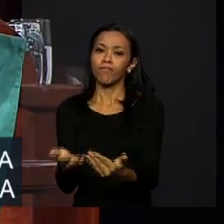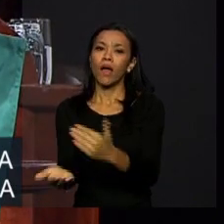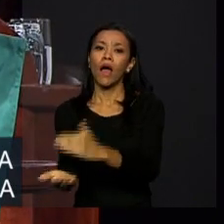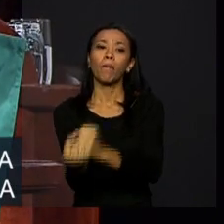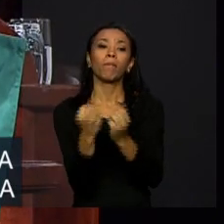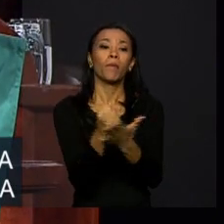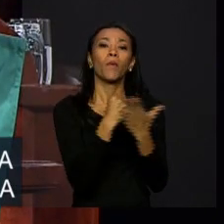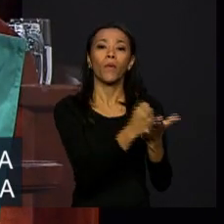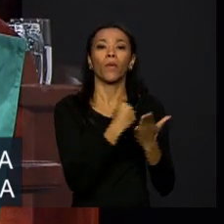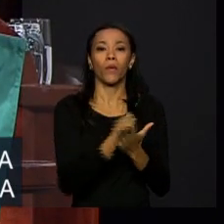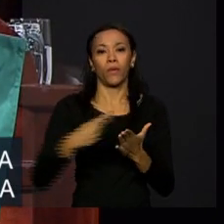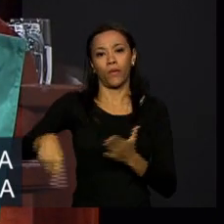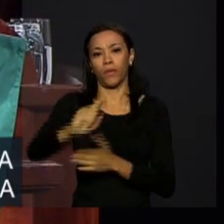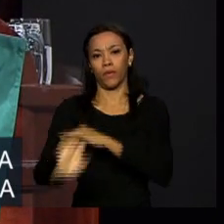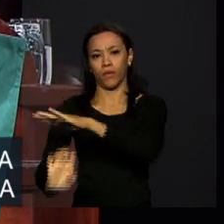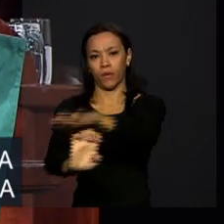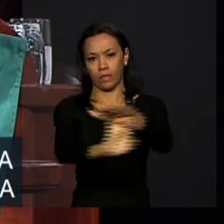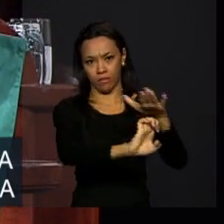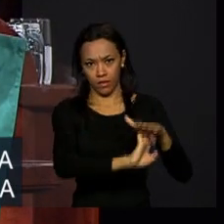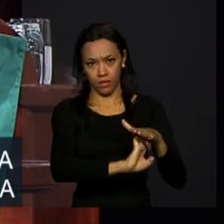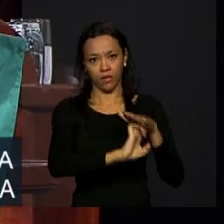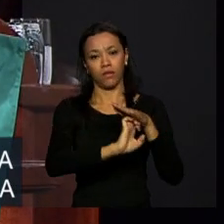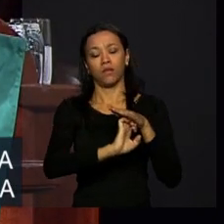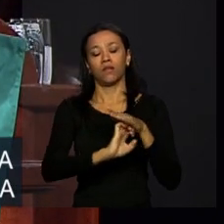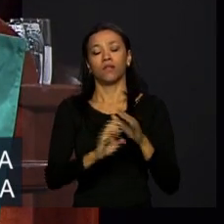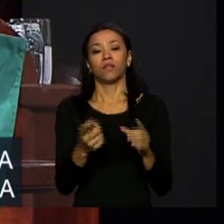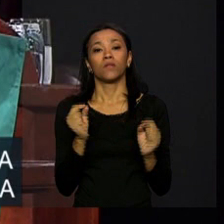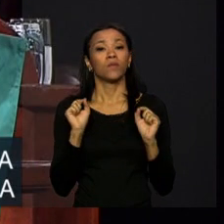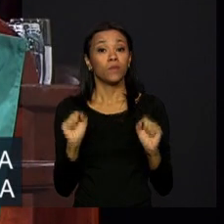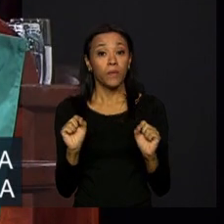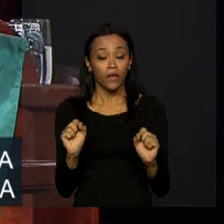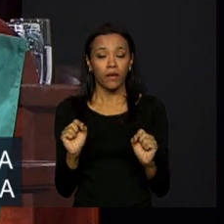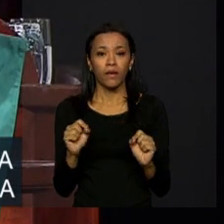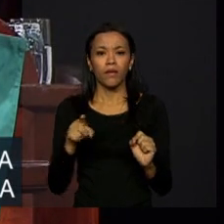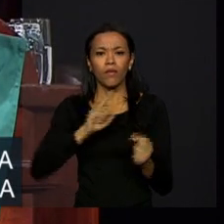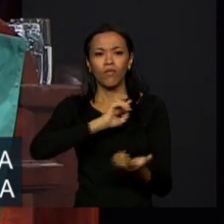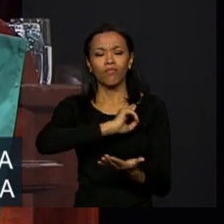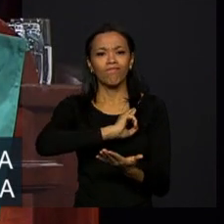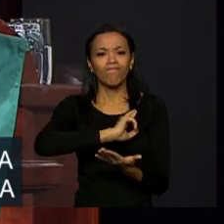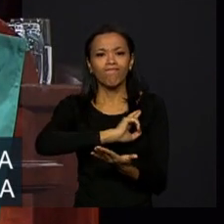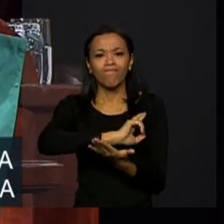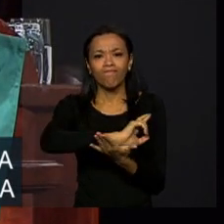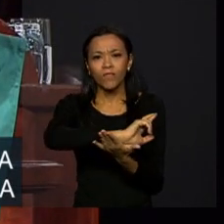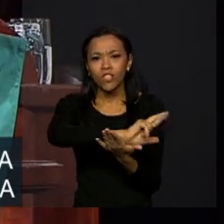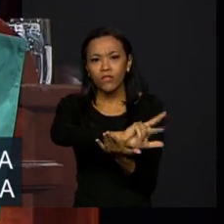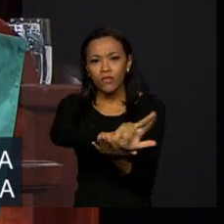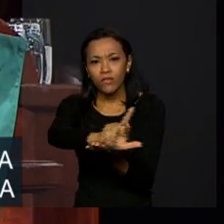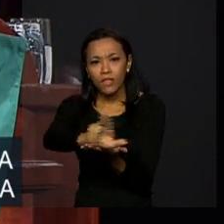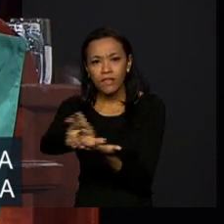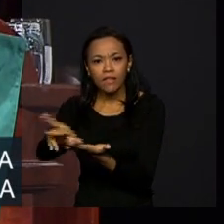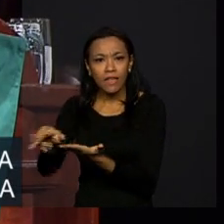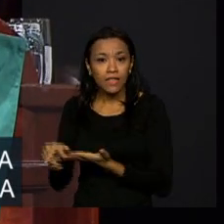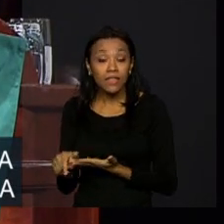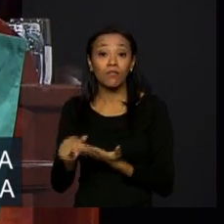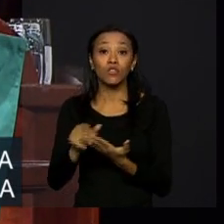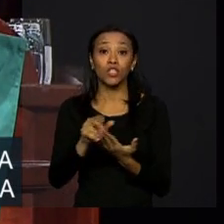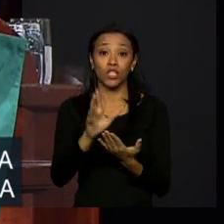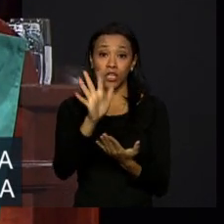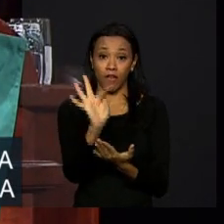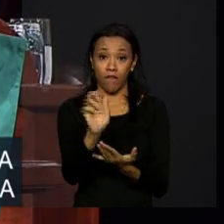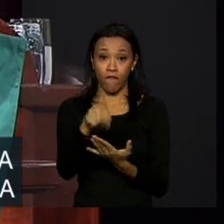processo contamos especialmente no que se refere à diversificação das fontes